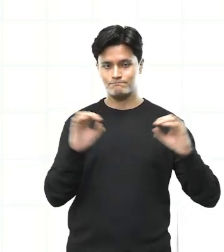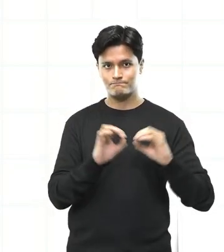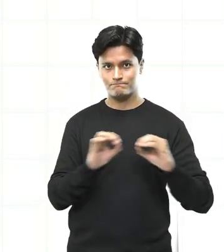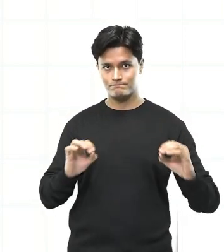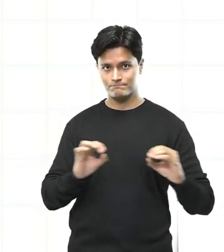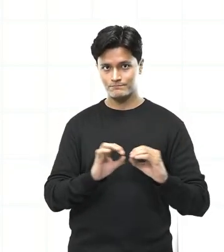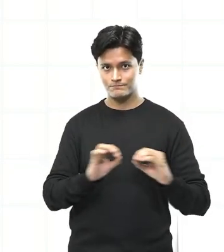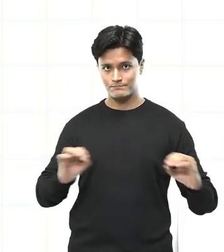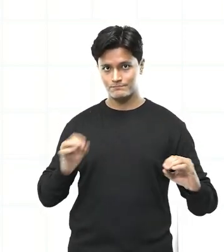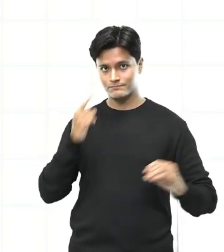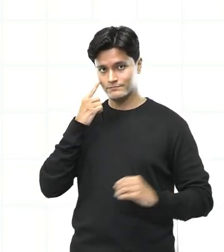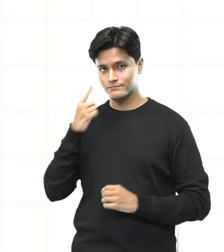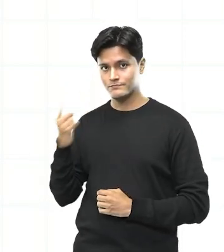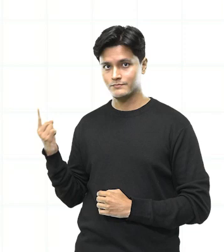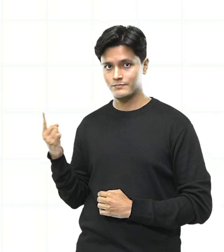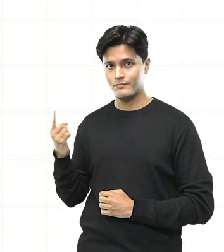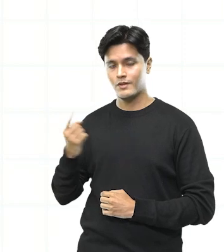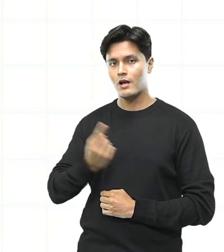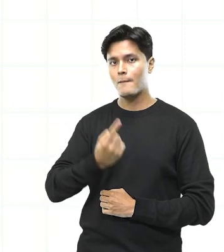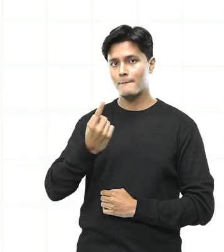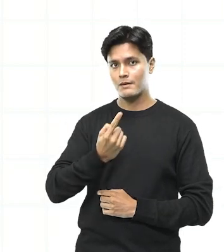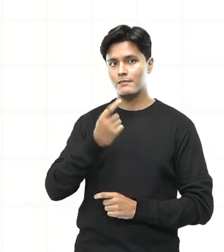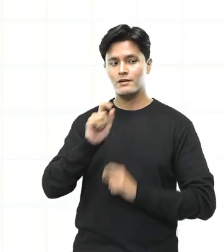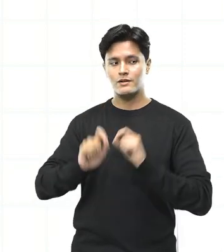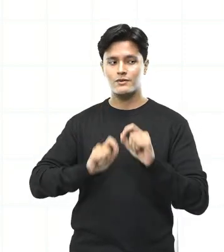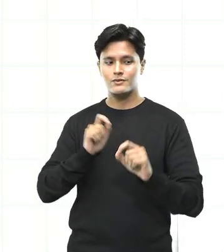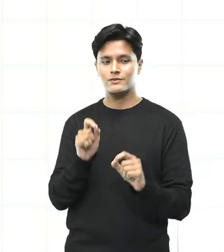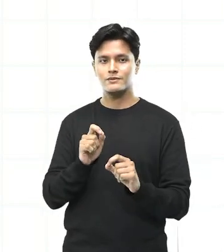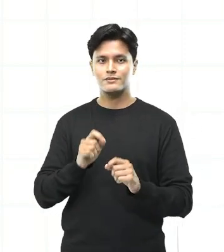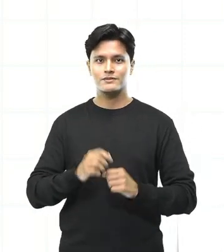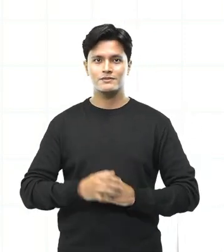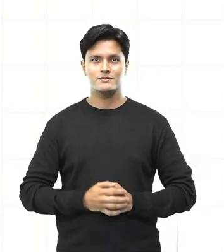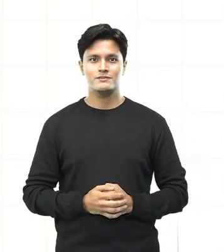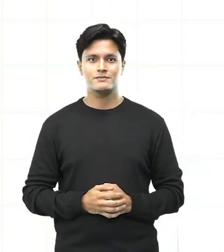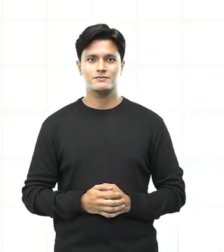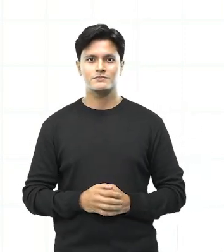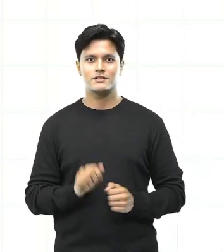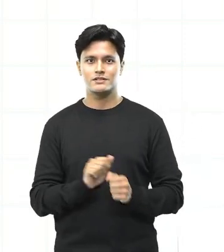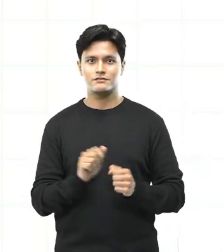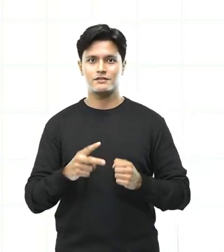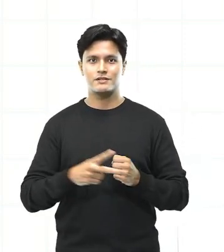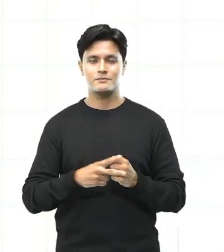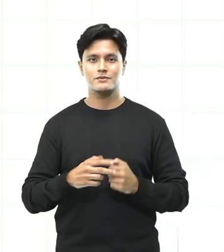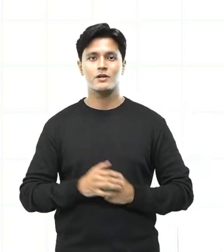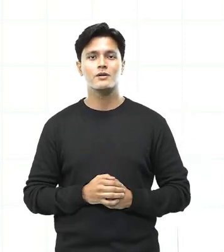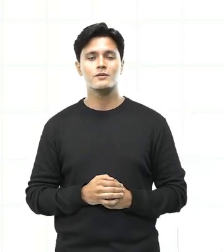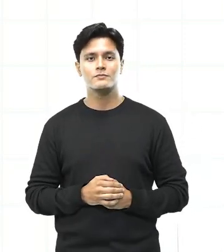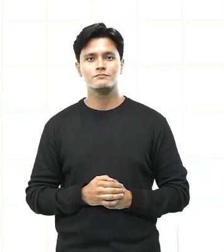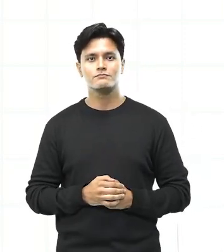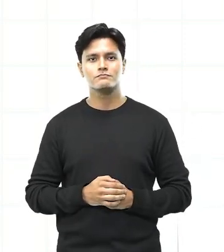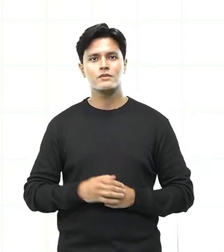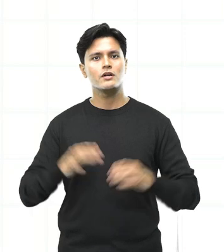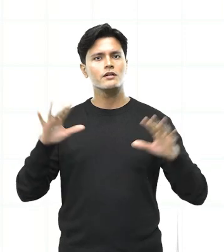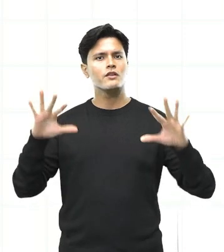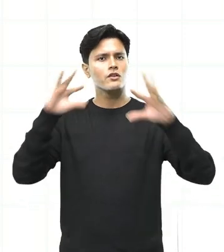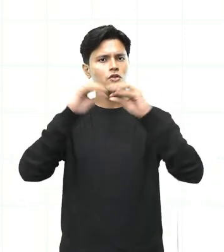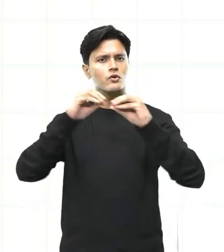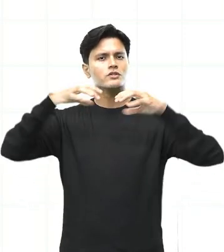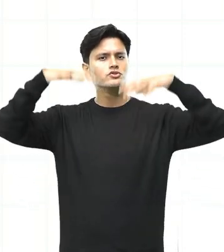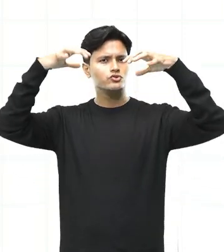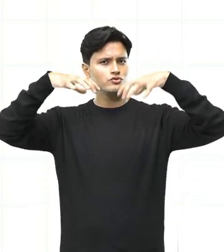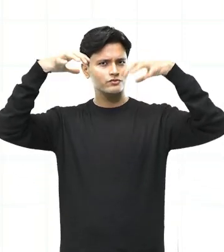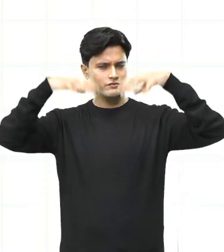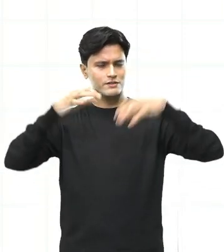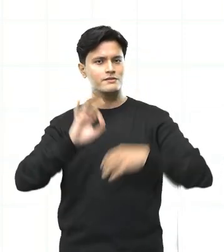para vocês. A primeira delas, eu tenho choveu muito esta noite. Choveu muito esta